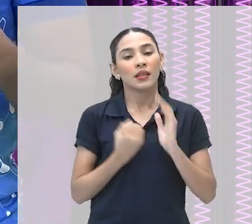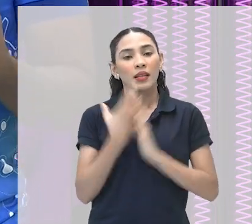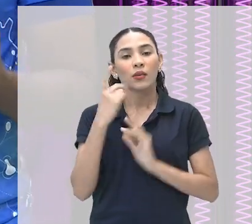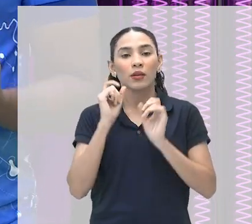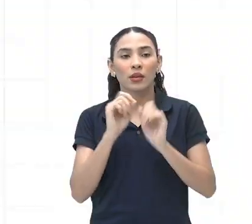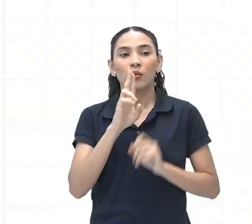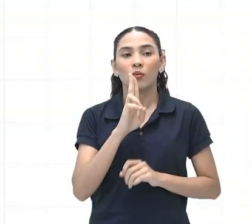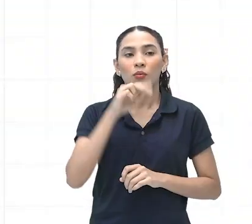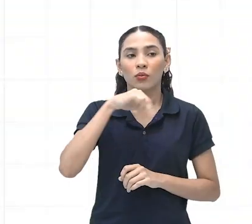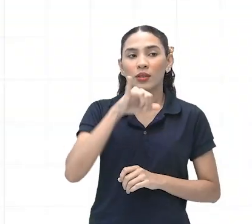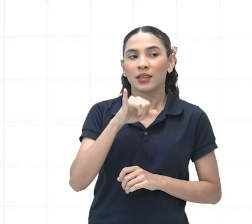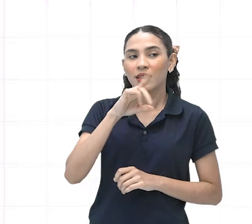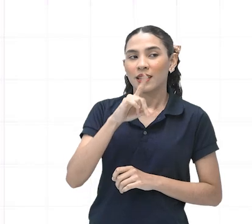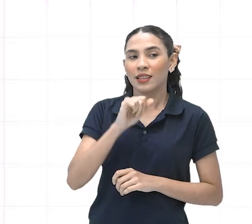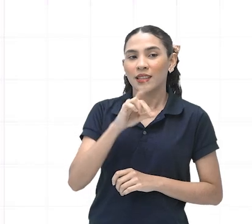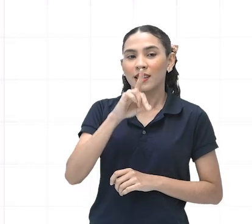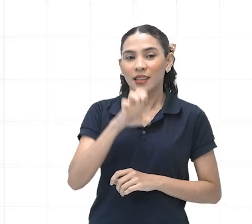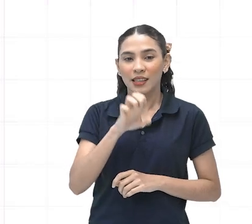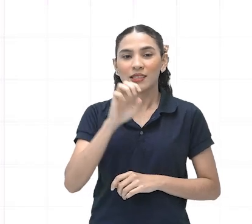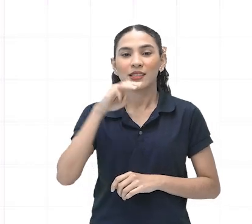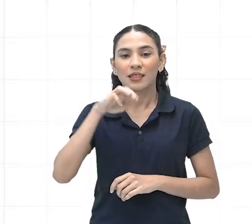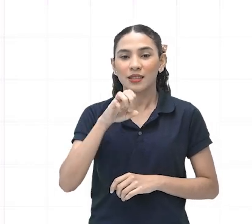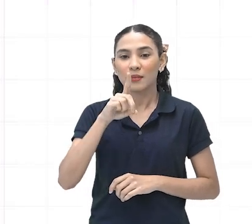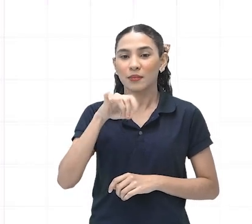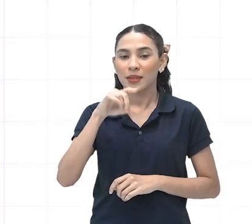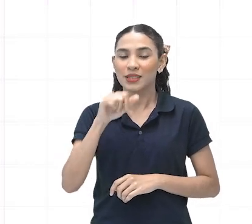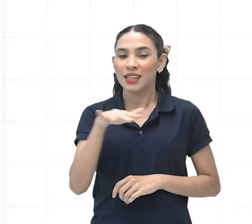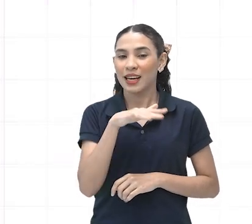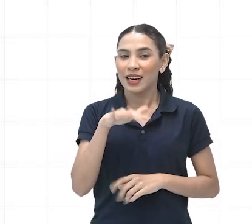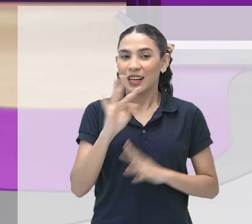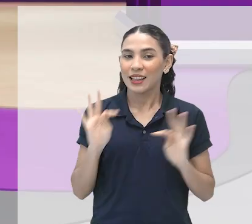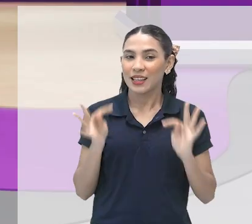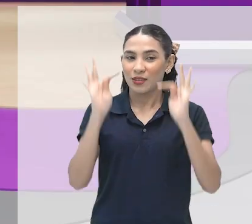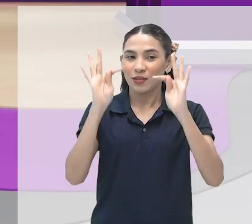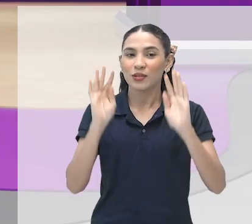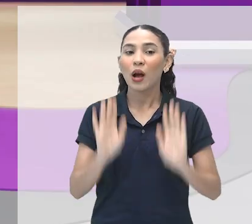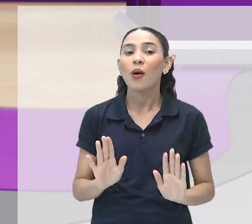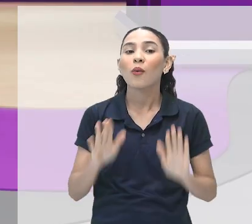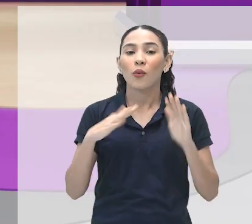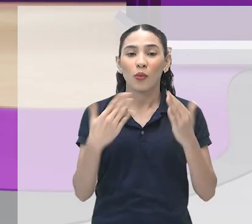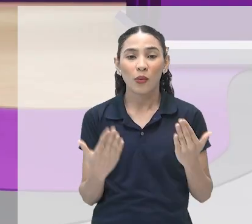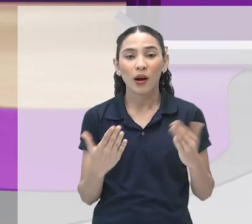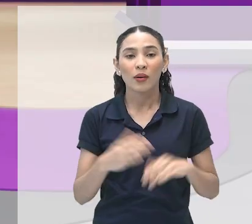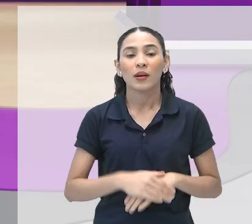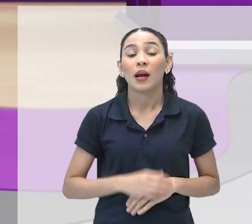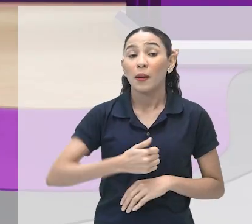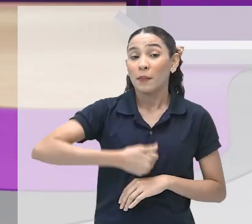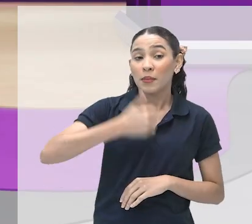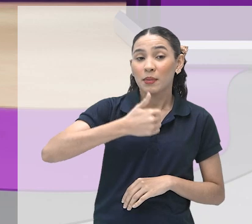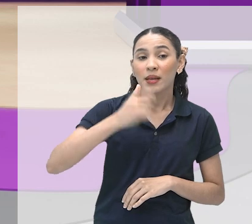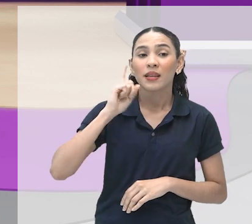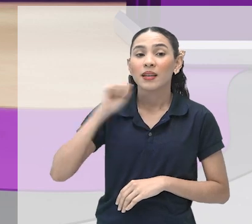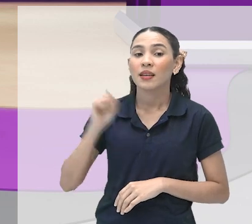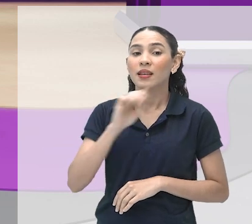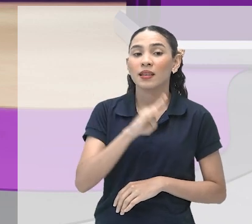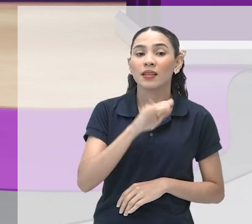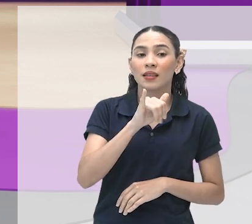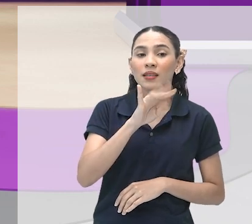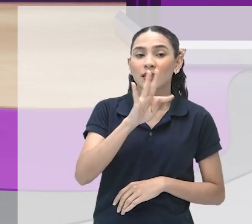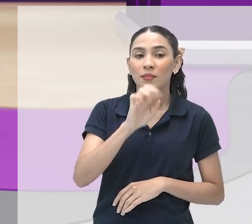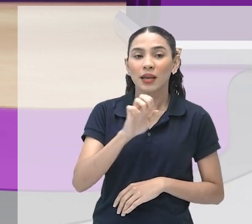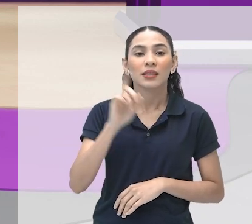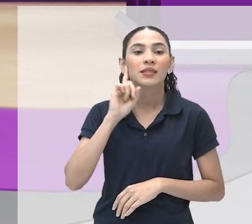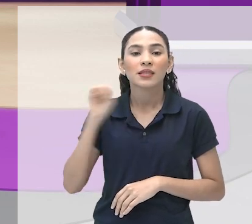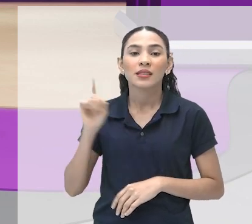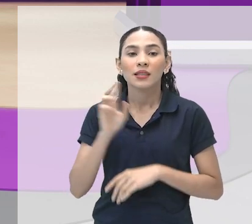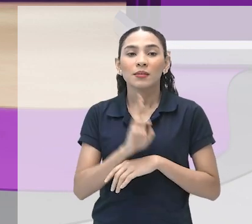estabelecer as unidades de medidas da informática. Quais são elas, professor? A primeira delas é o byte, e ele